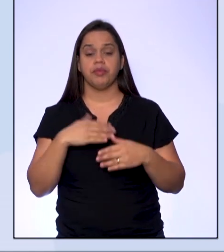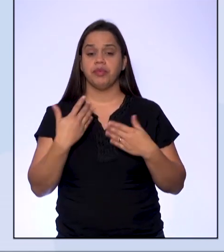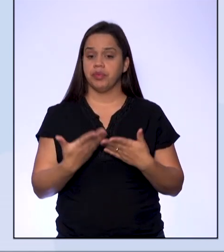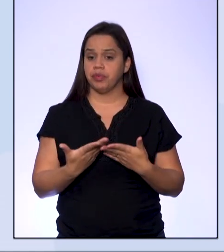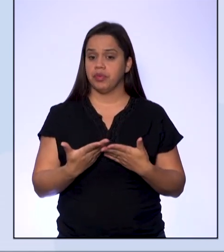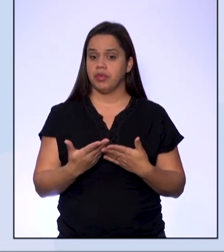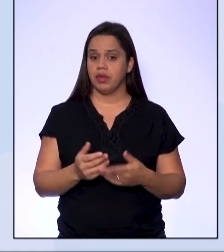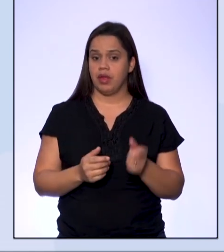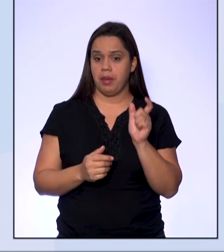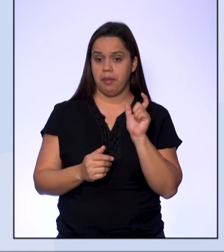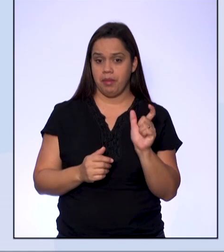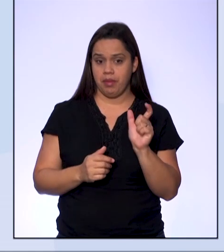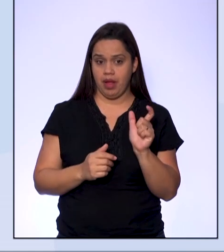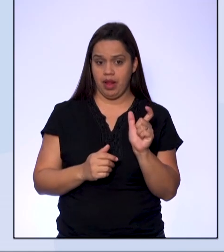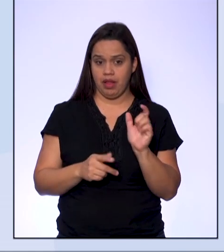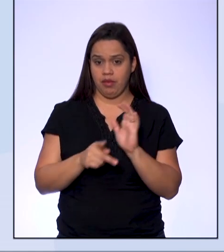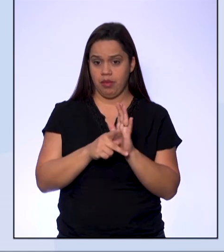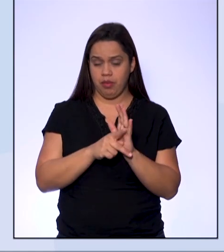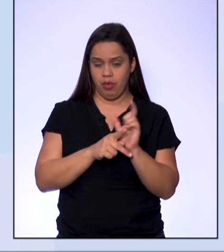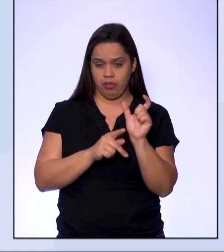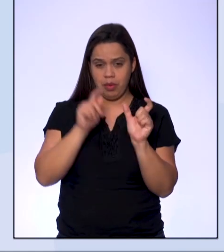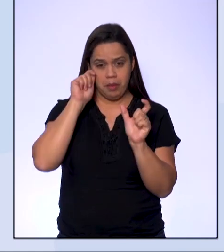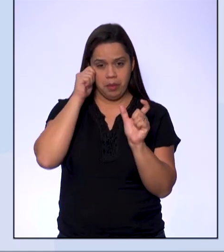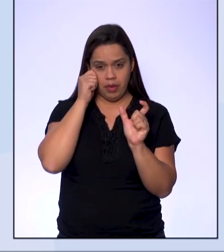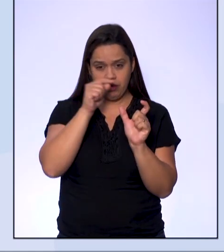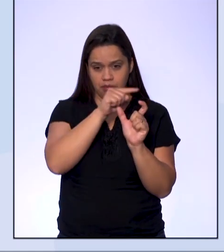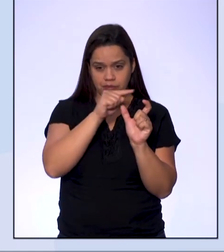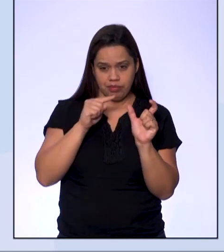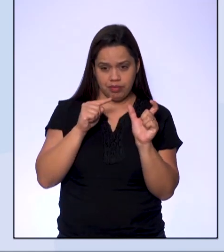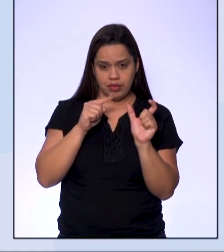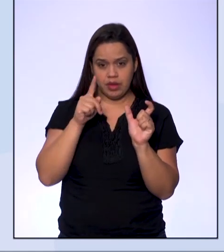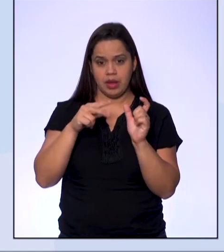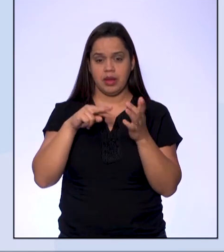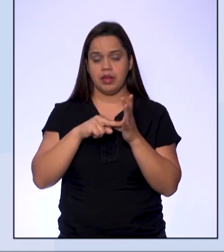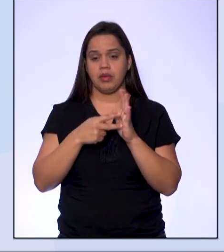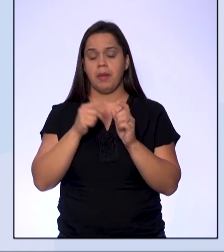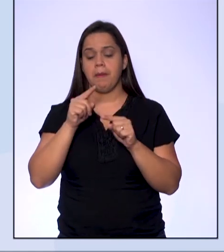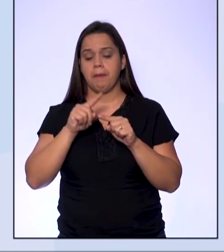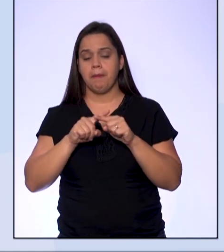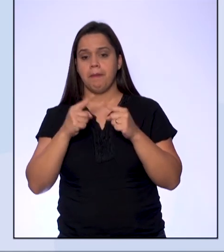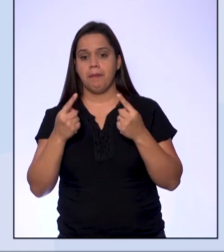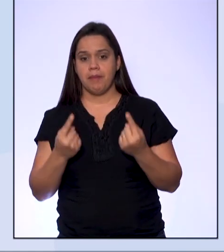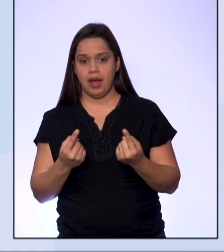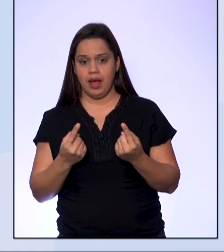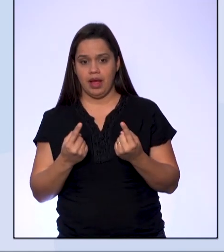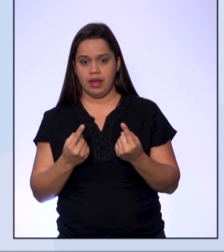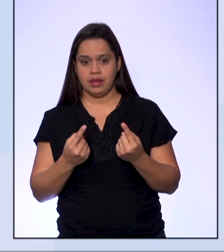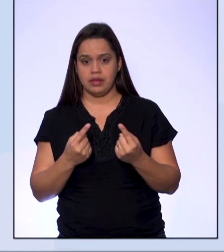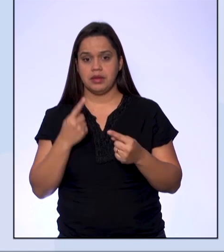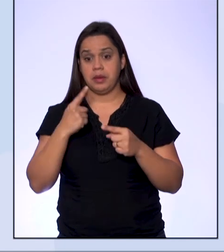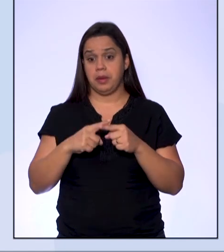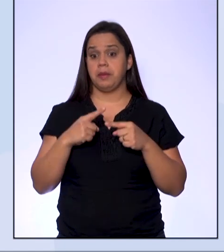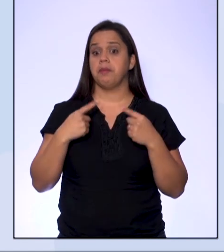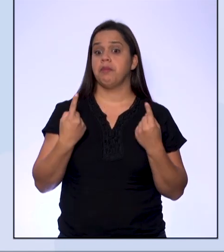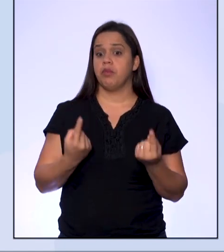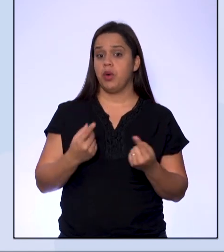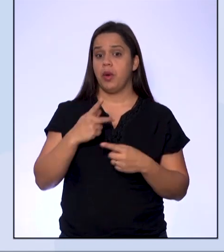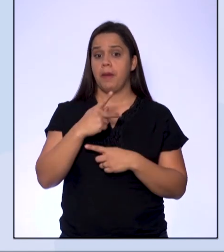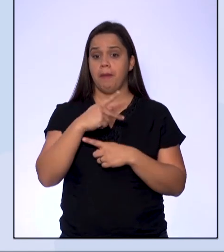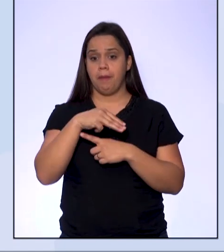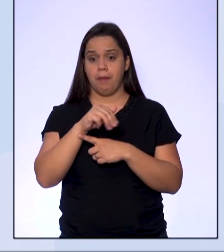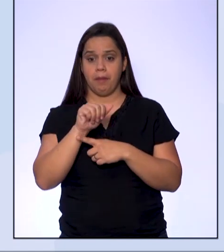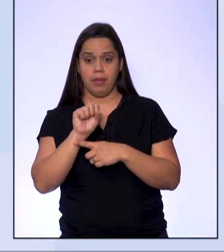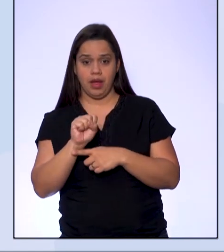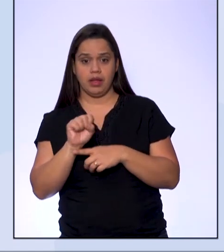grifadas, que é o mas e o pois, são conectivos e têm a função de unir orações em um período,